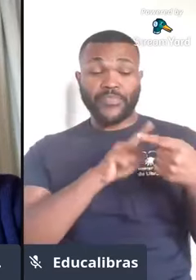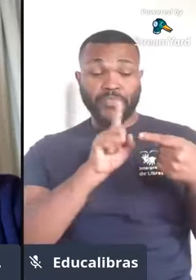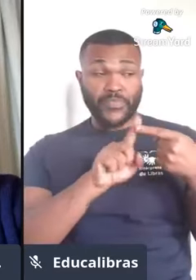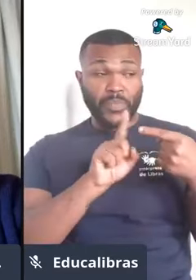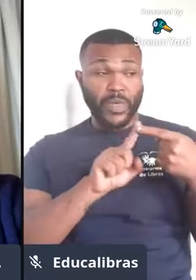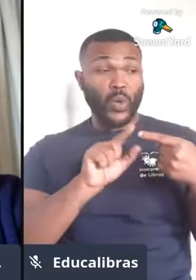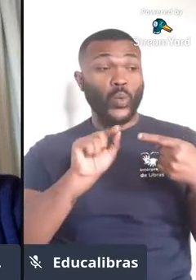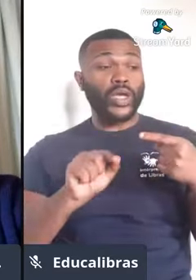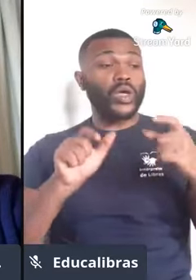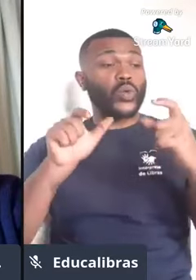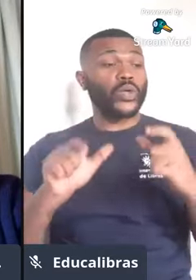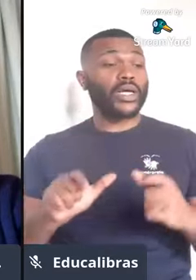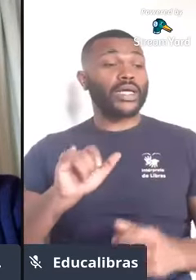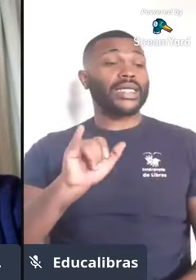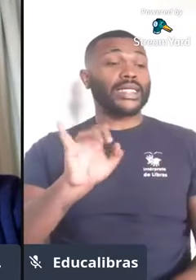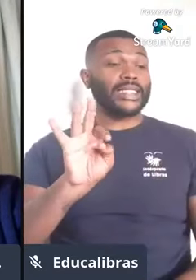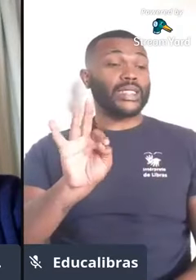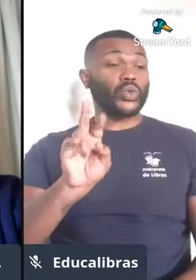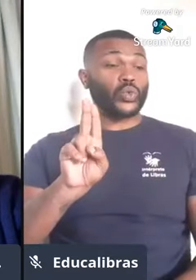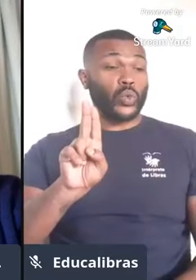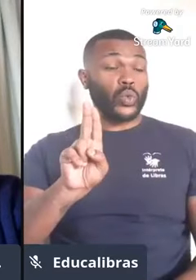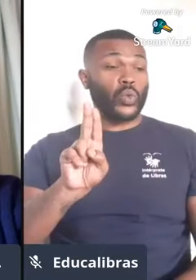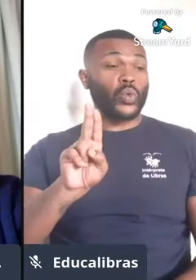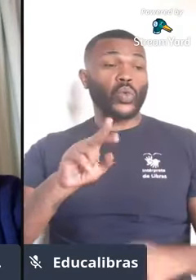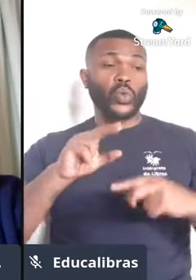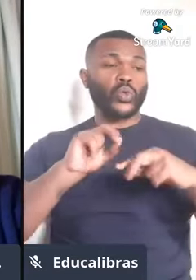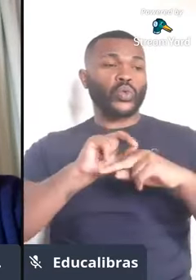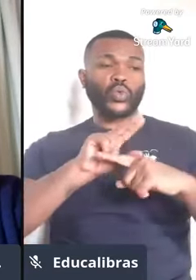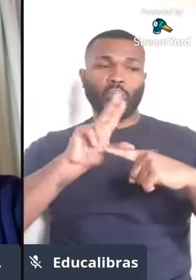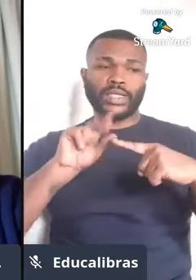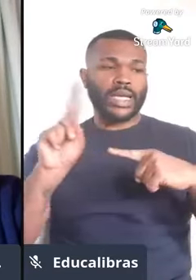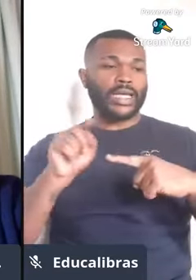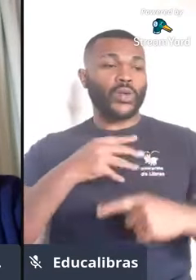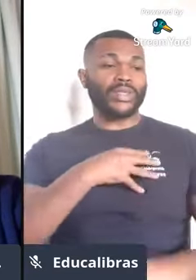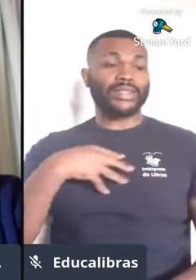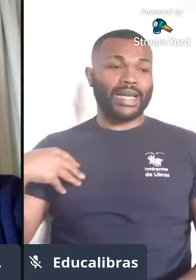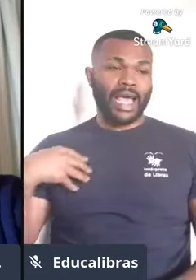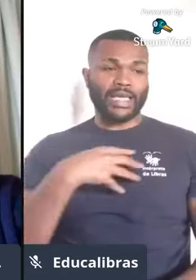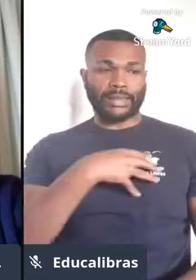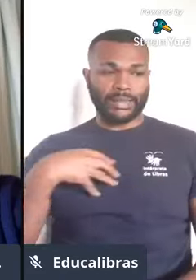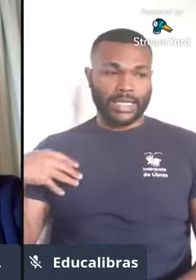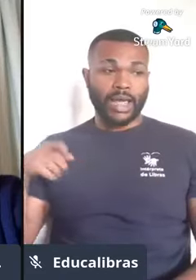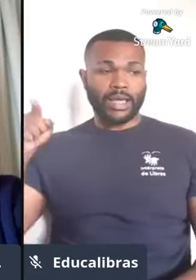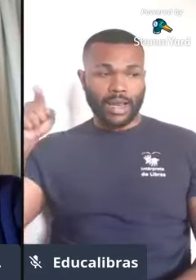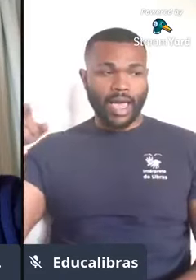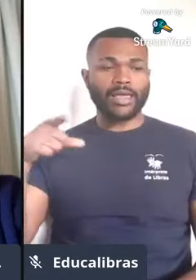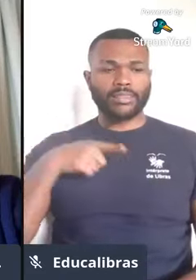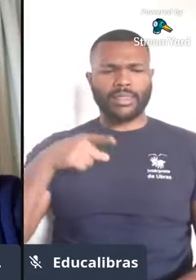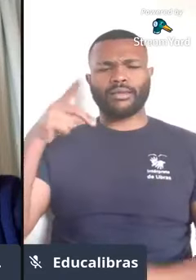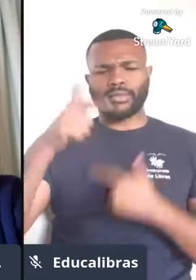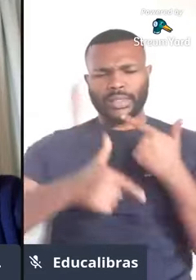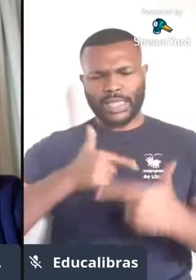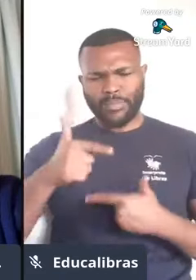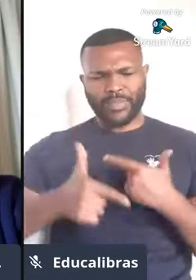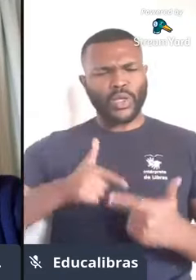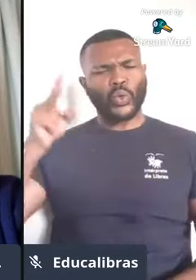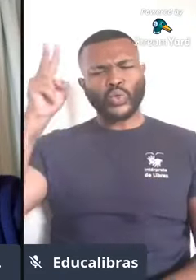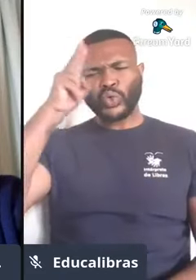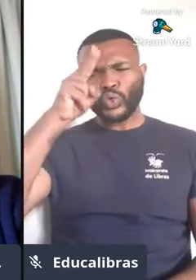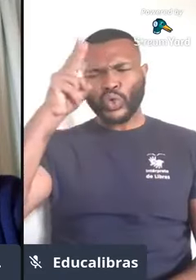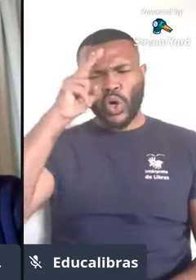é Senai, não é Senac. Senai, Senai. Que tem um trabalho histórico e muito